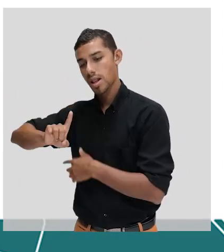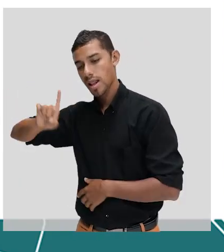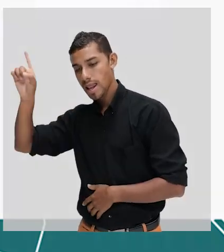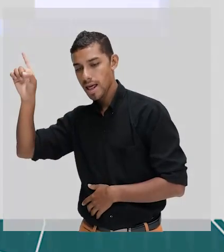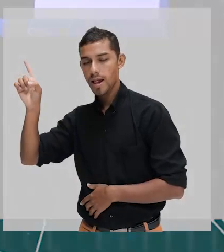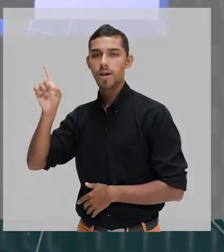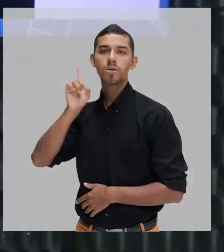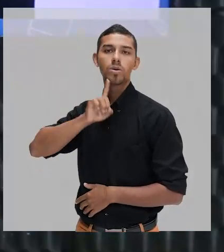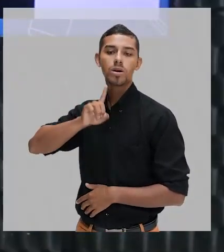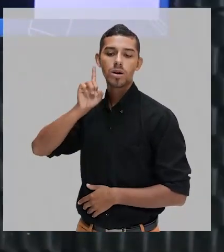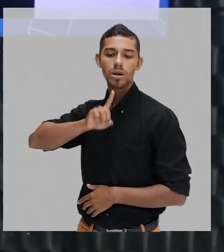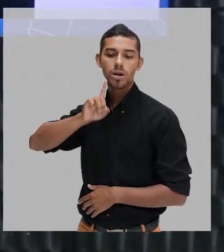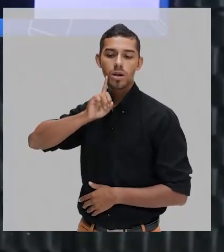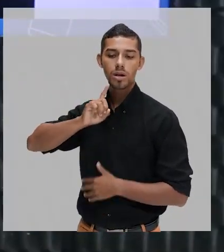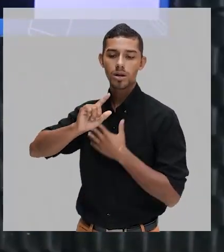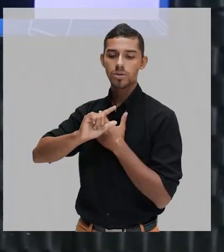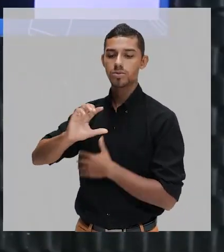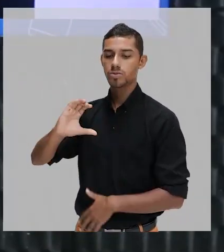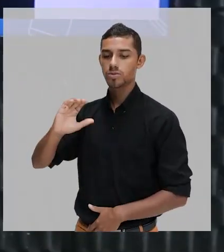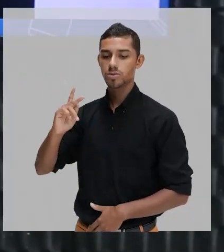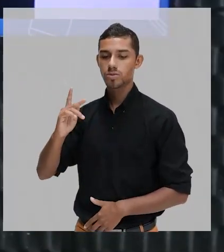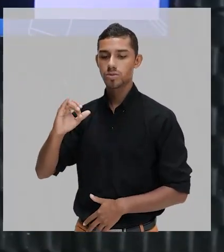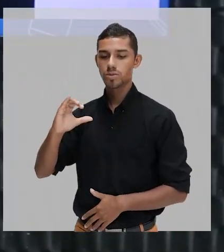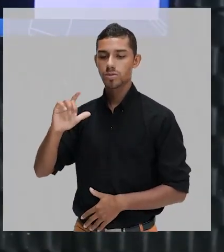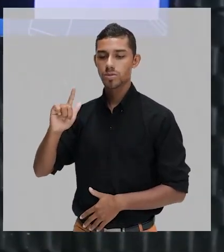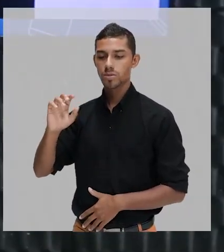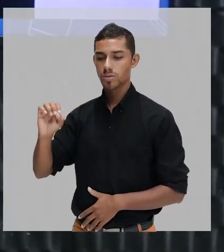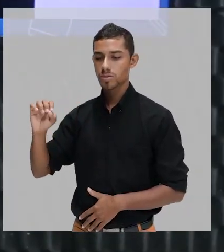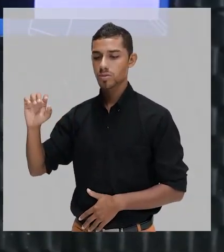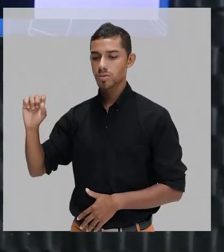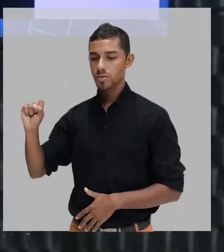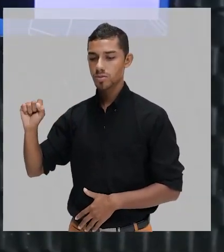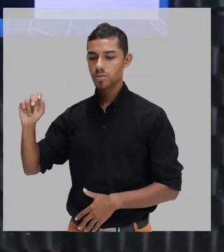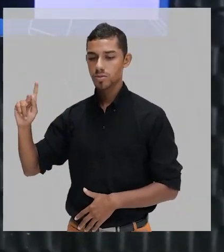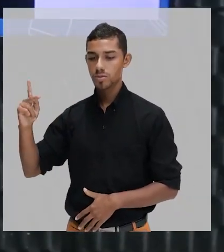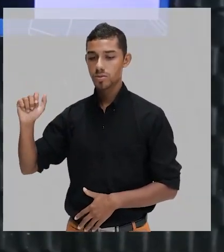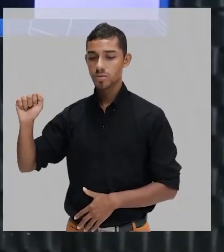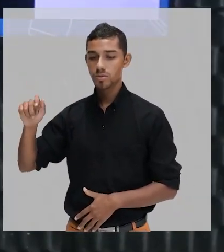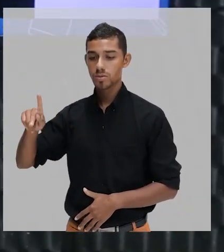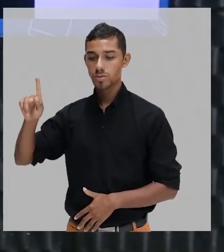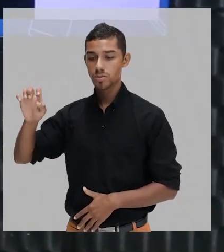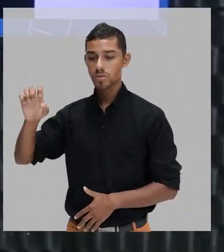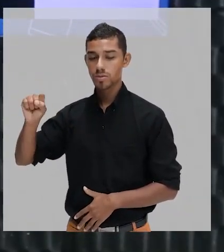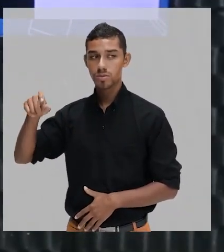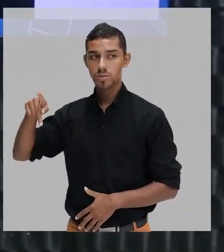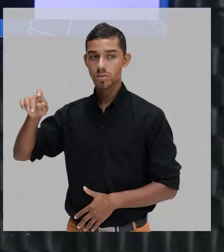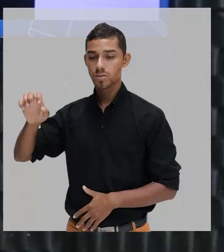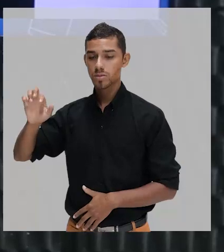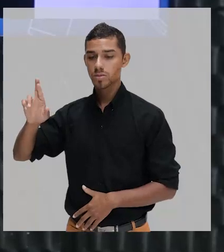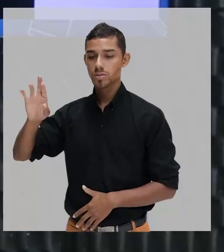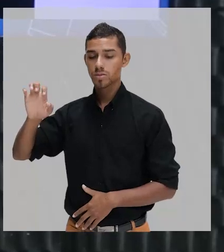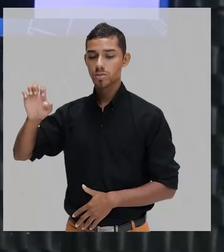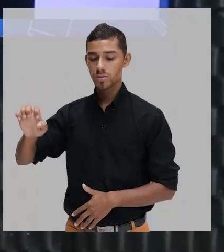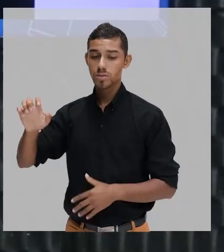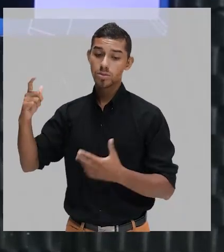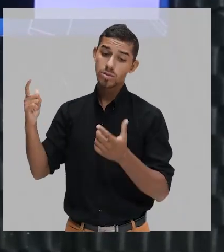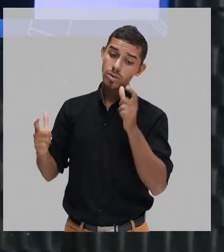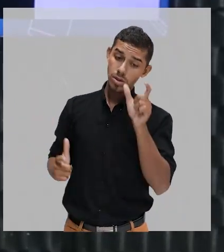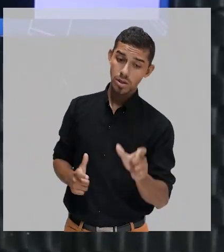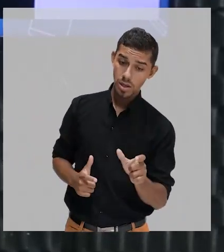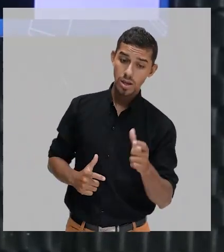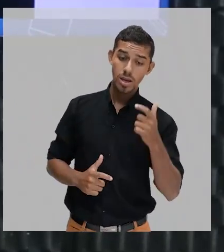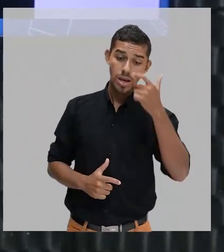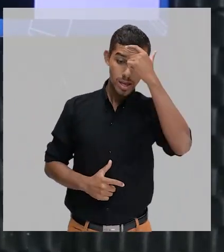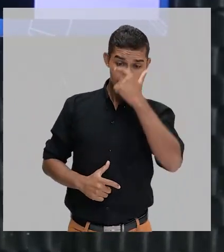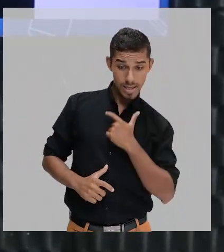Unidos. O interessante é que o Hamlet e o elenco todo é formado por atores negros, pretos. E tem uma frase que é célebre: ser ou não ser,